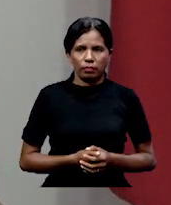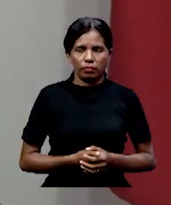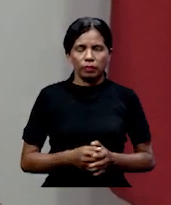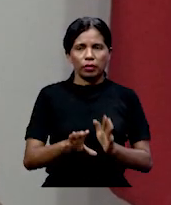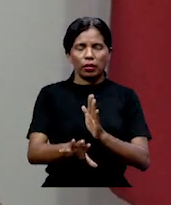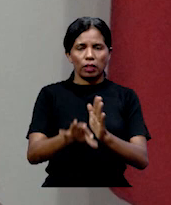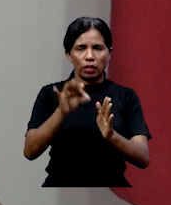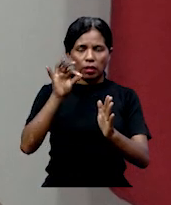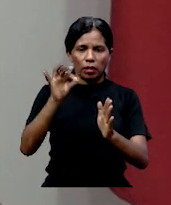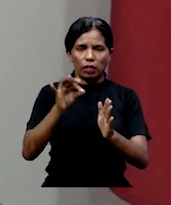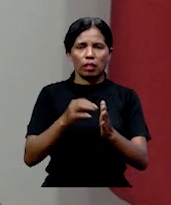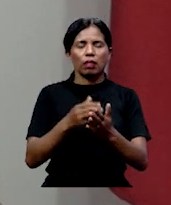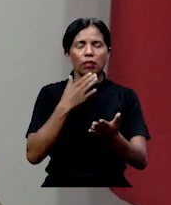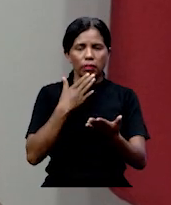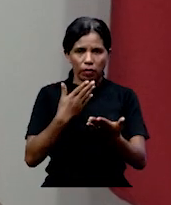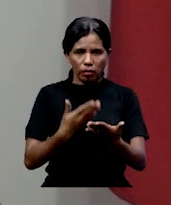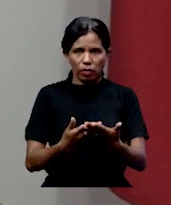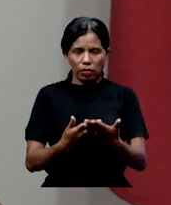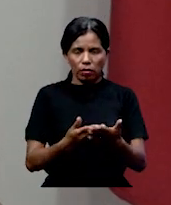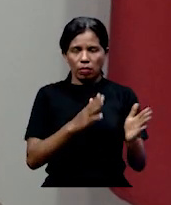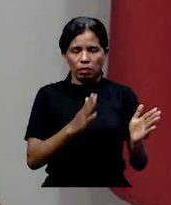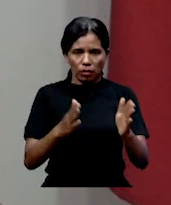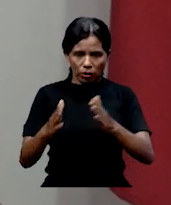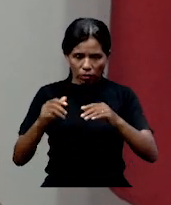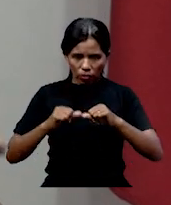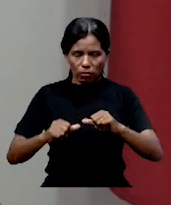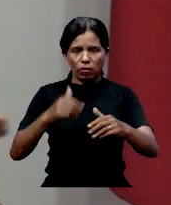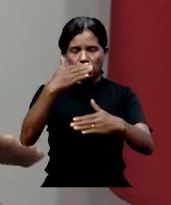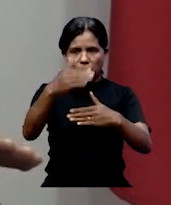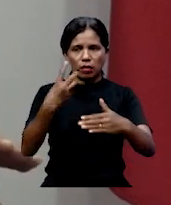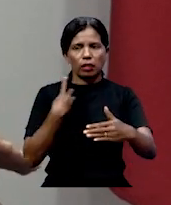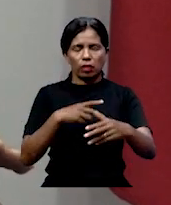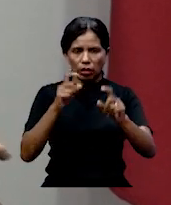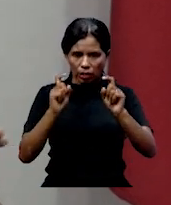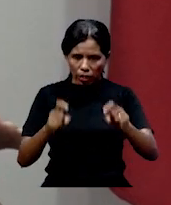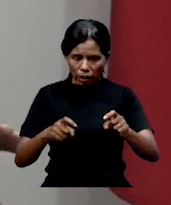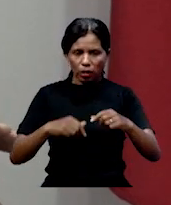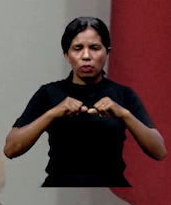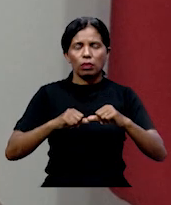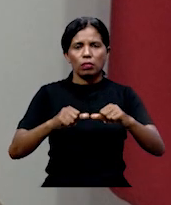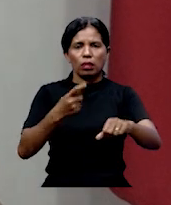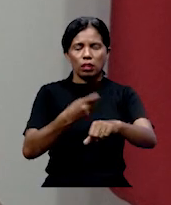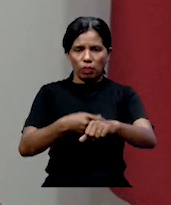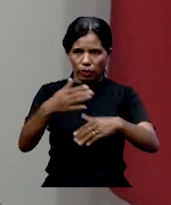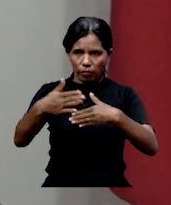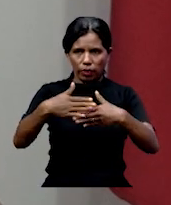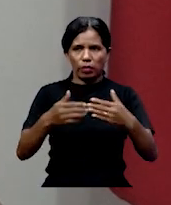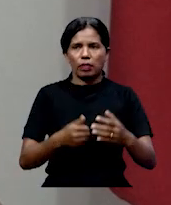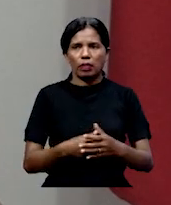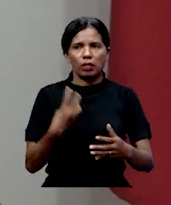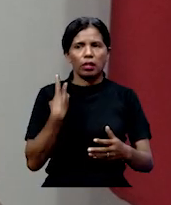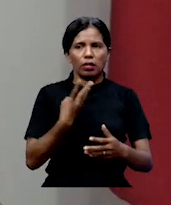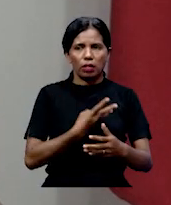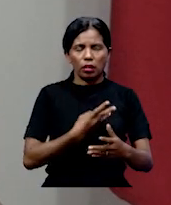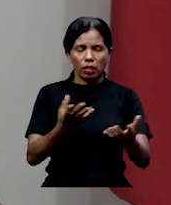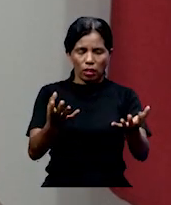retam solução para o processo lá bom, tem que lá bom e a tempo para ter